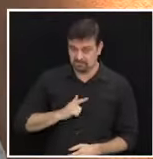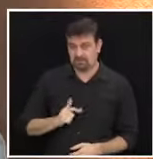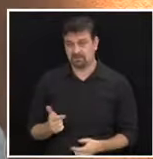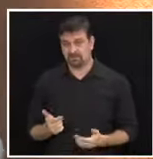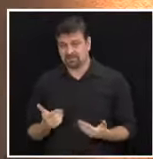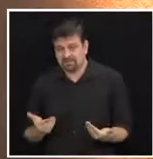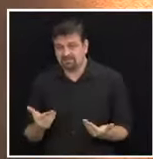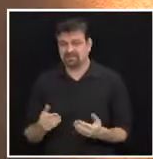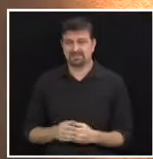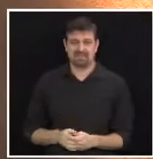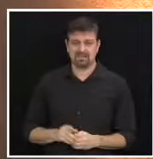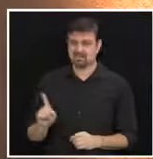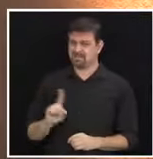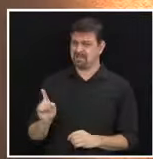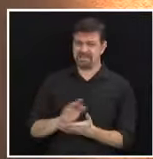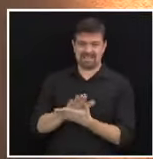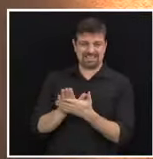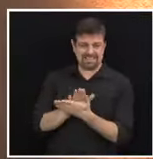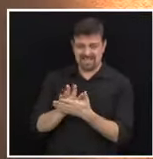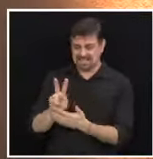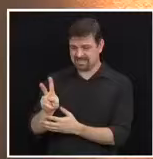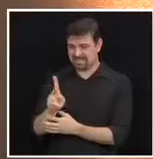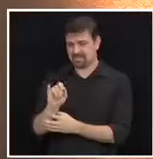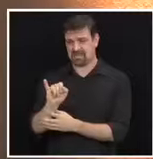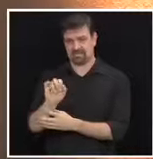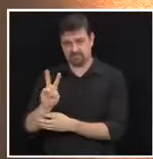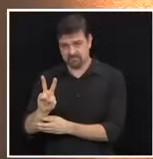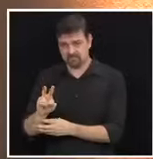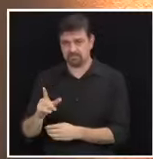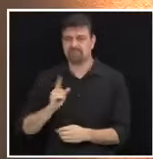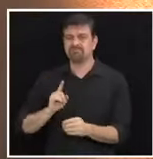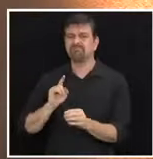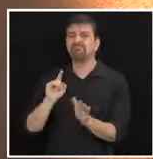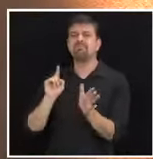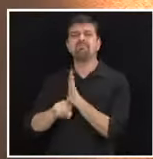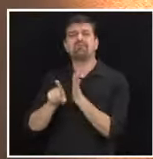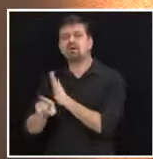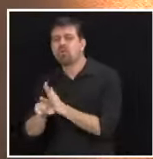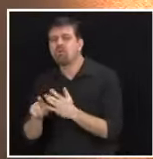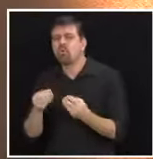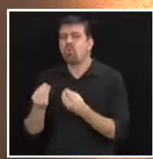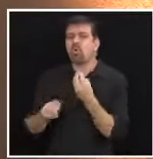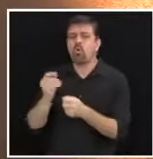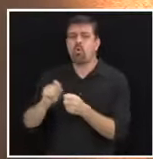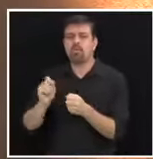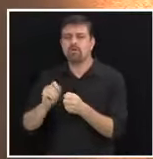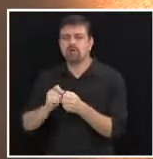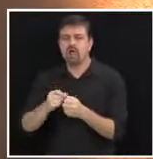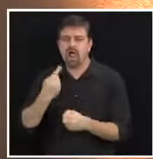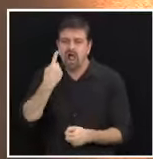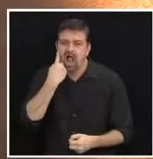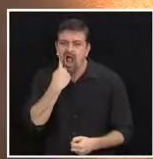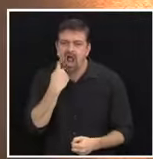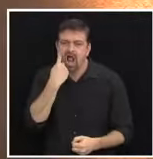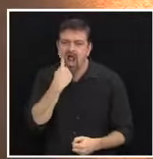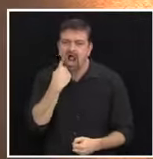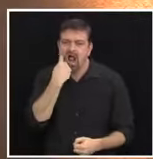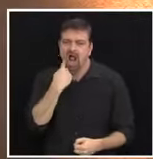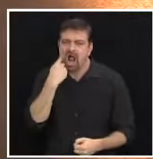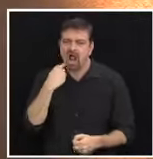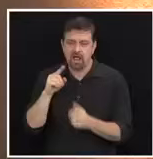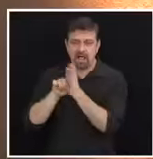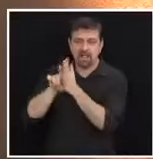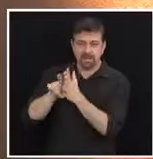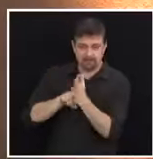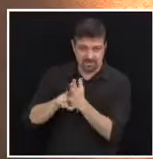secreções, elas não têm o vírus. Daí se pergunta, mas se não tem o vírus, como é que faz o teste do fluido oral? Então,